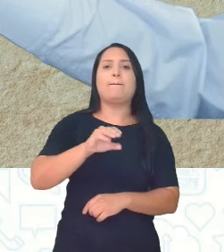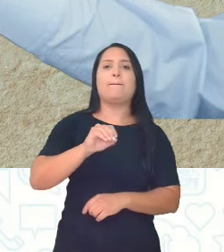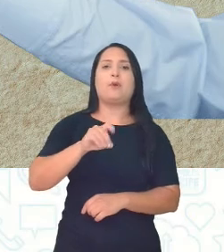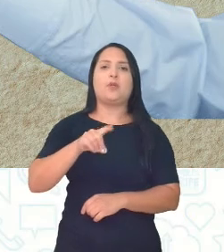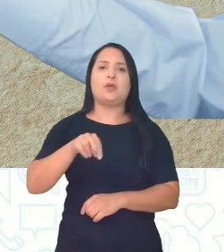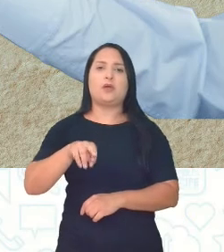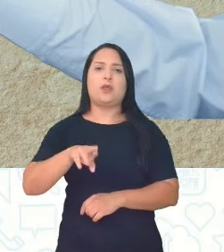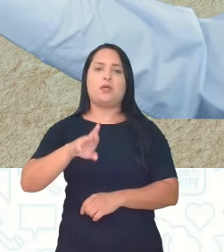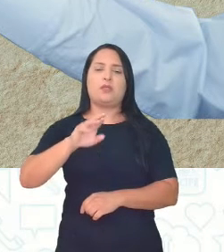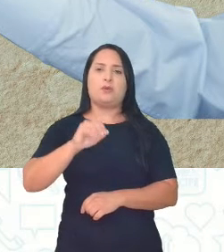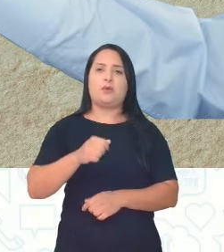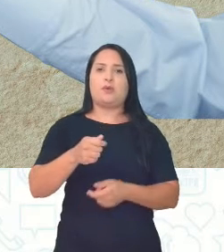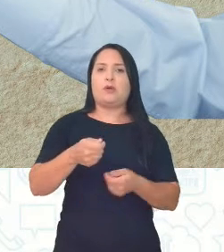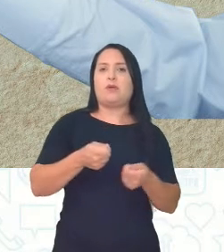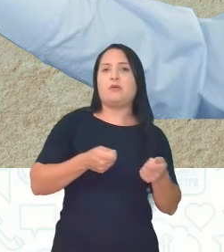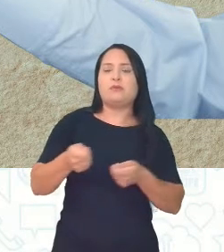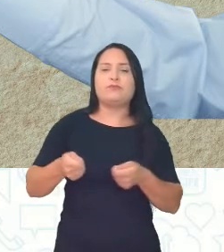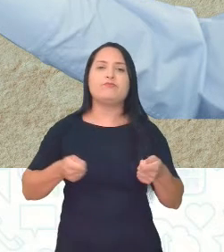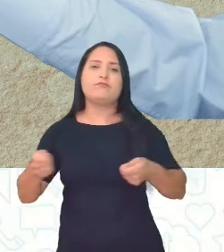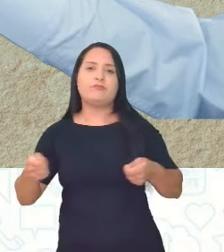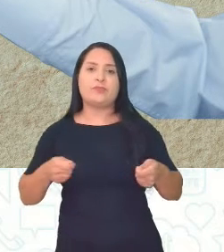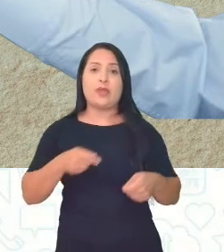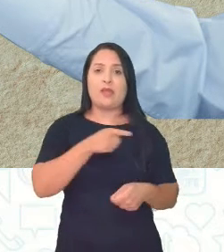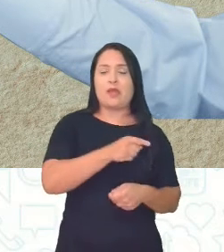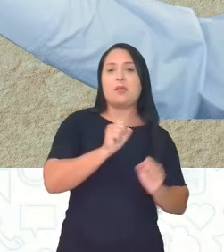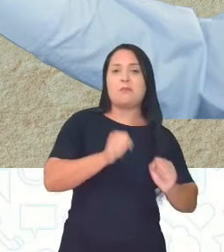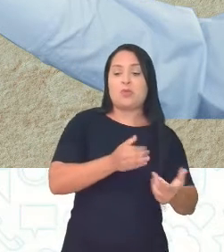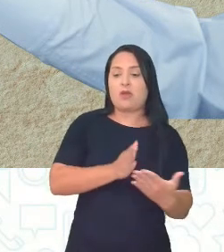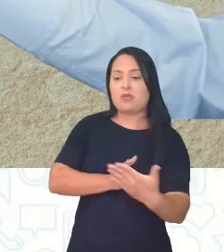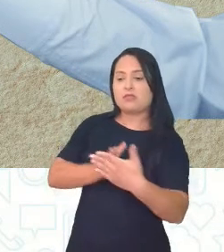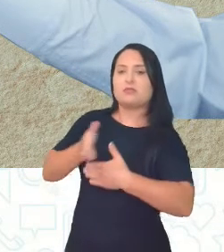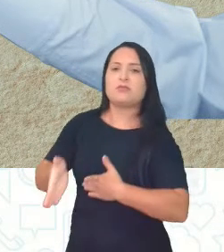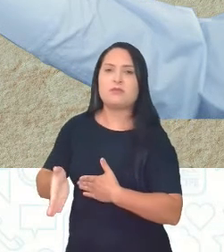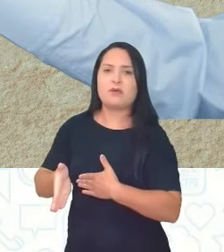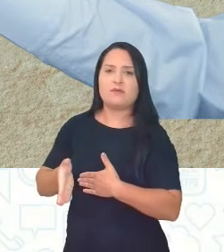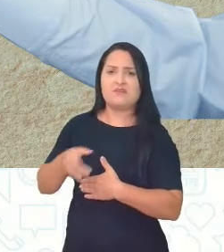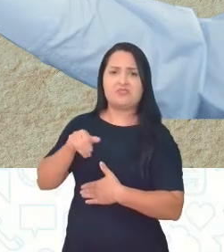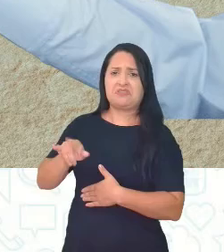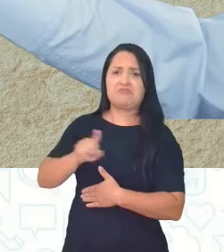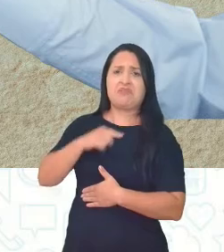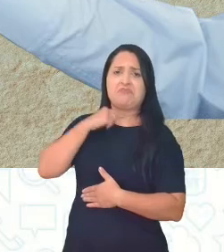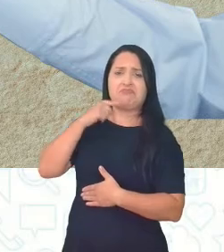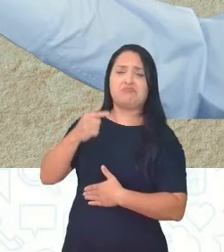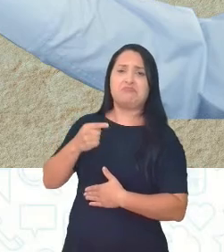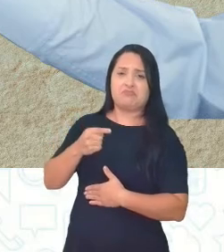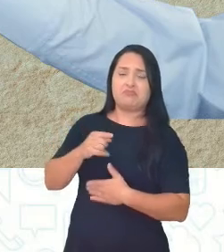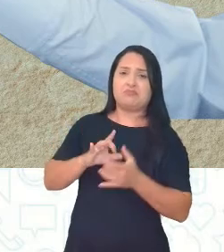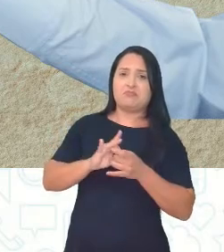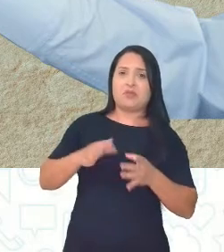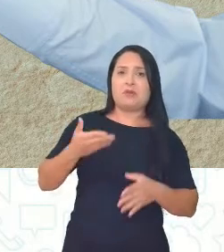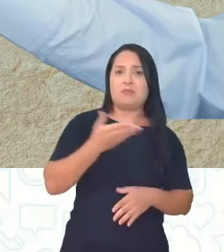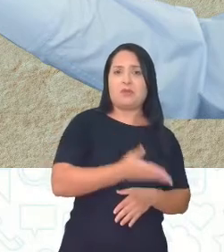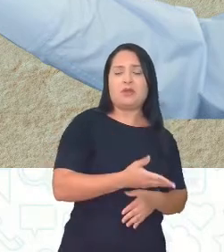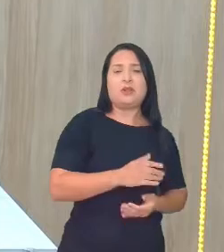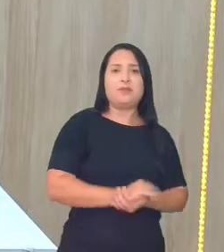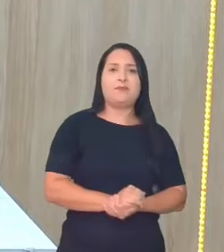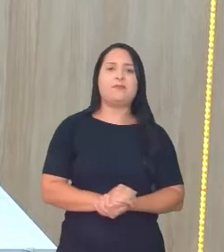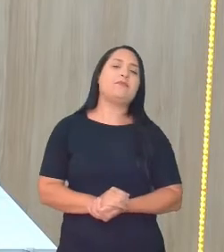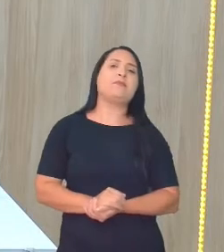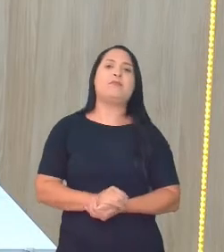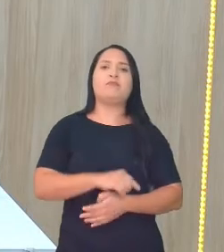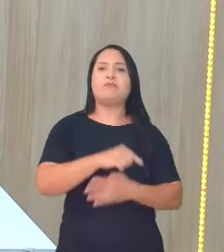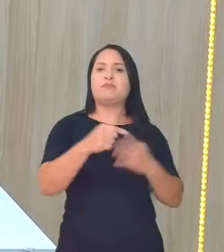onde ele podia intervir em qualquer situação que não fosse favorável a ele. Então, ele fechou o círculo